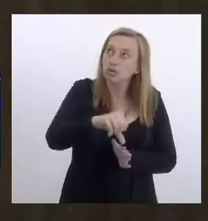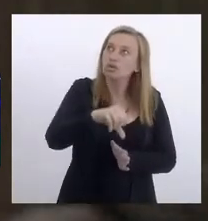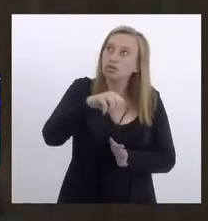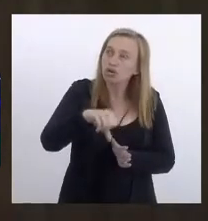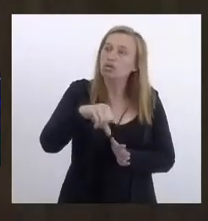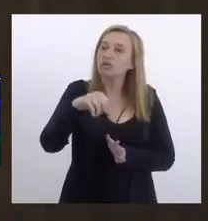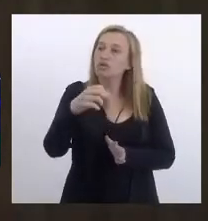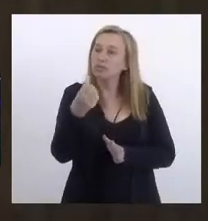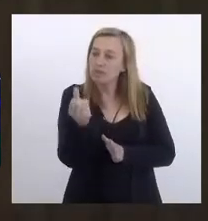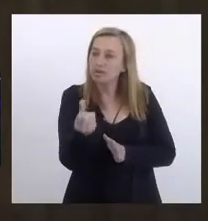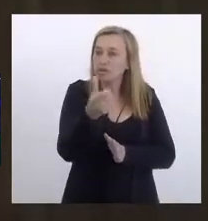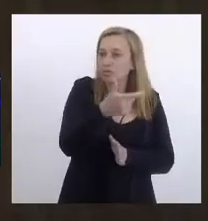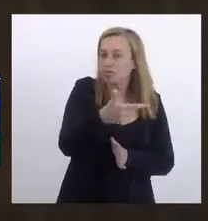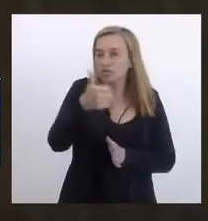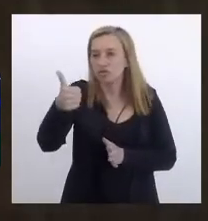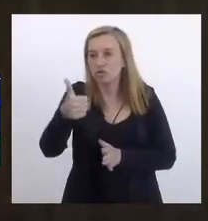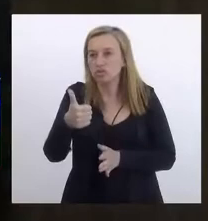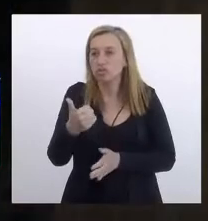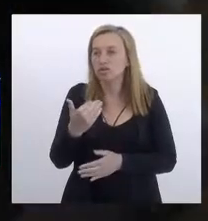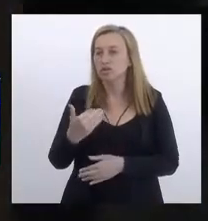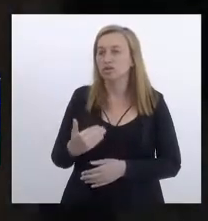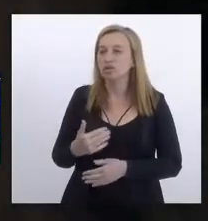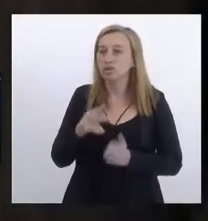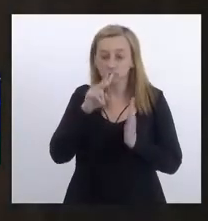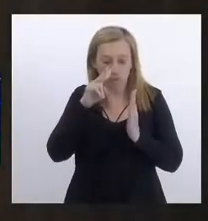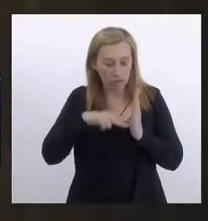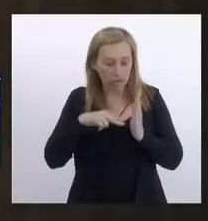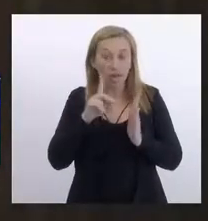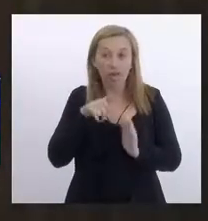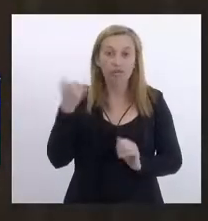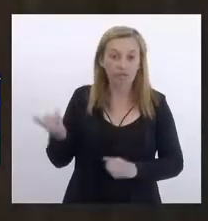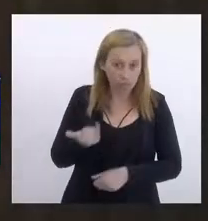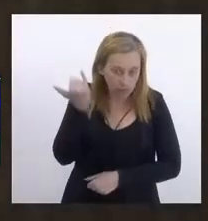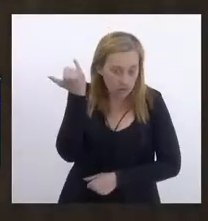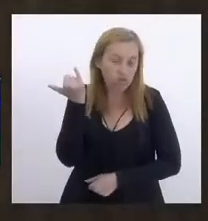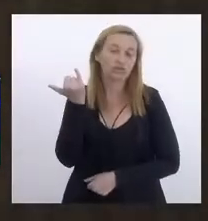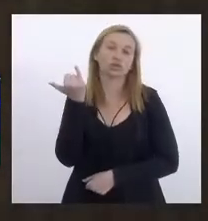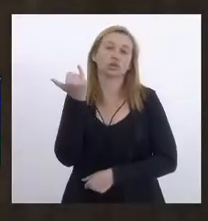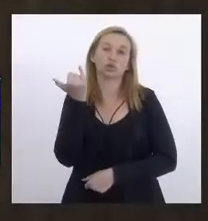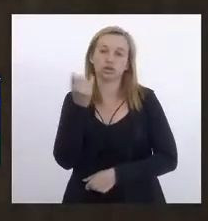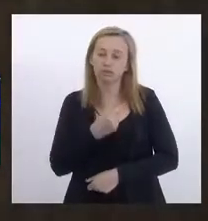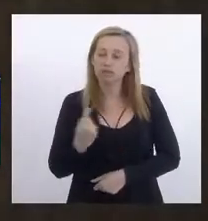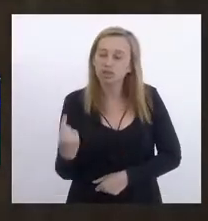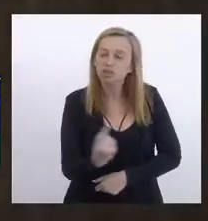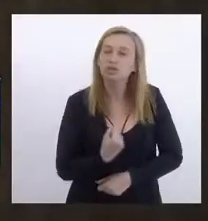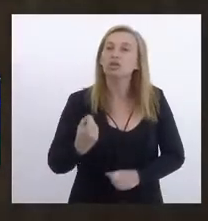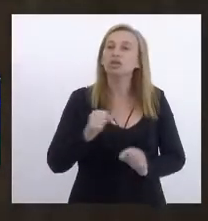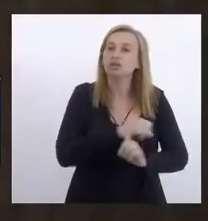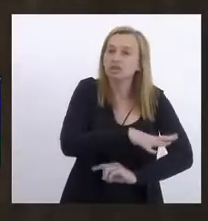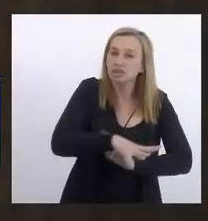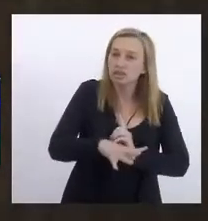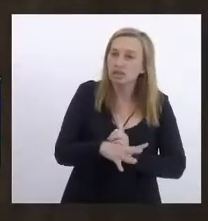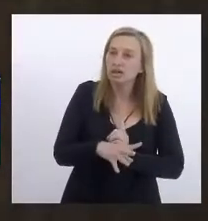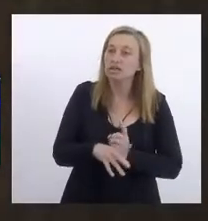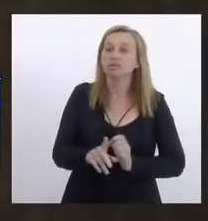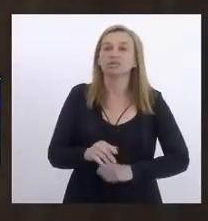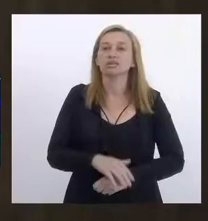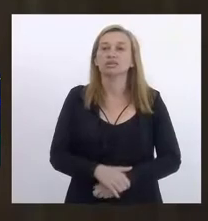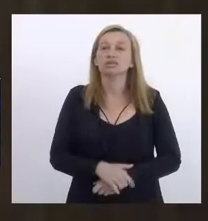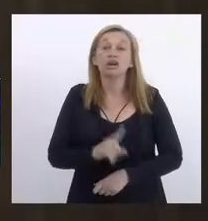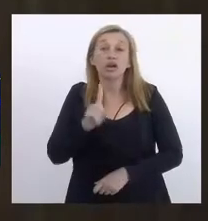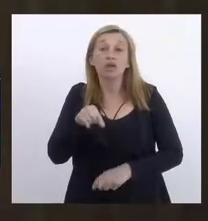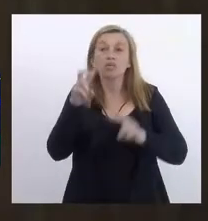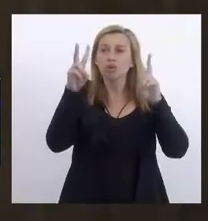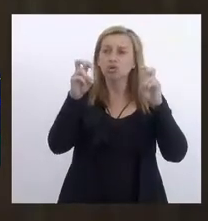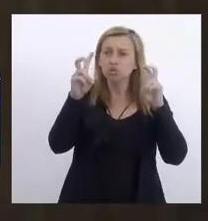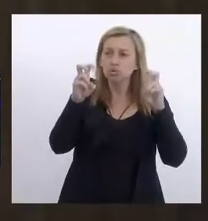4996 de 2021. Faço questão de ler porque é algo muito importante para a nossa sociedade e é um fato que